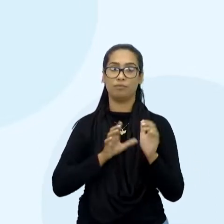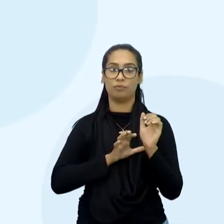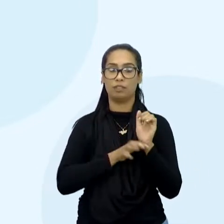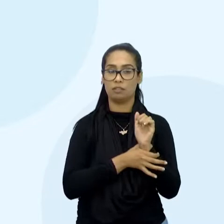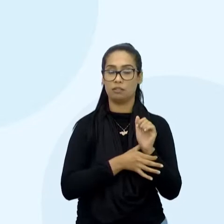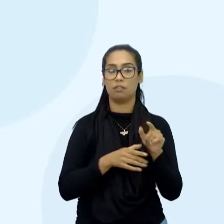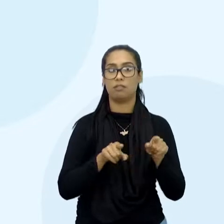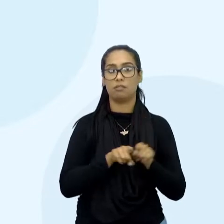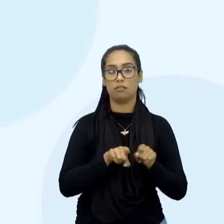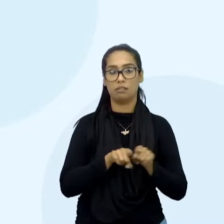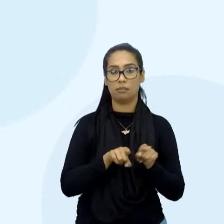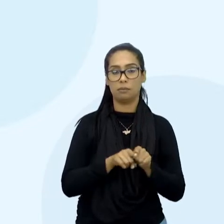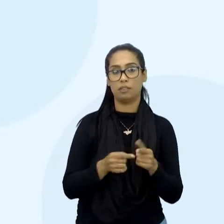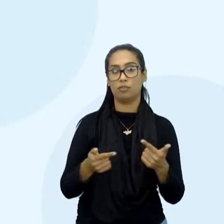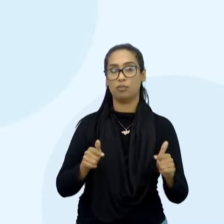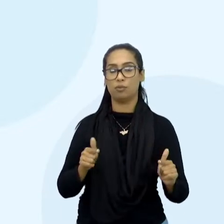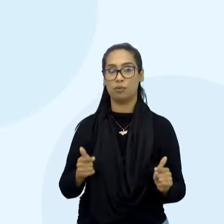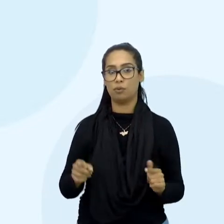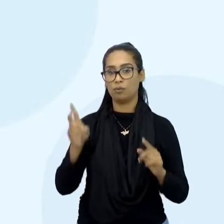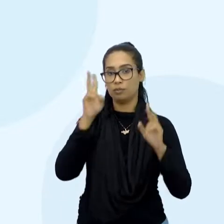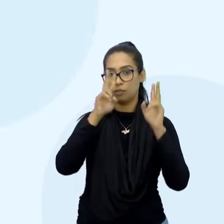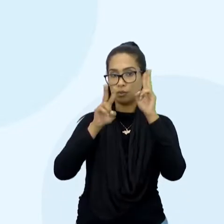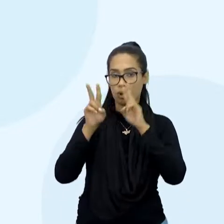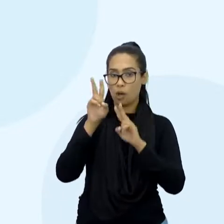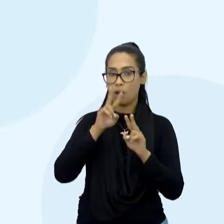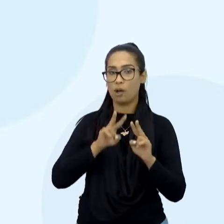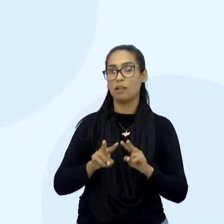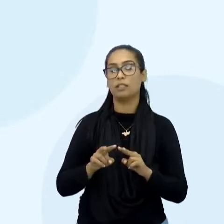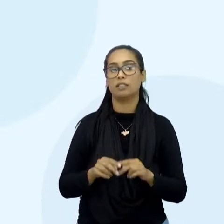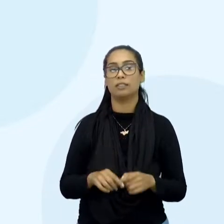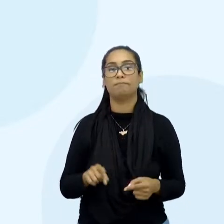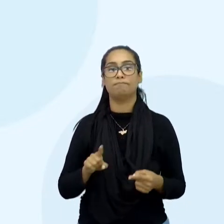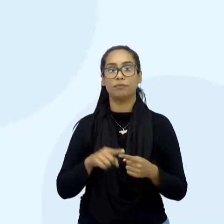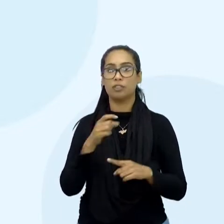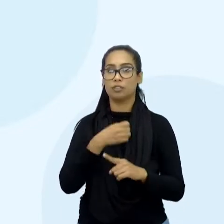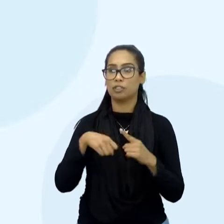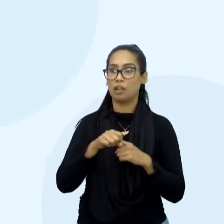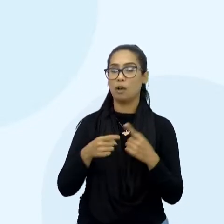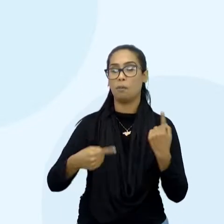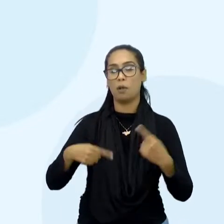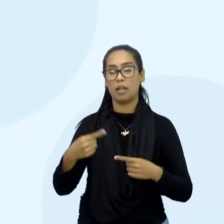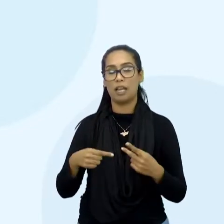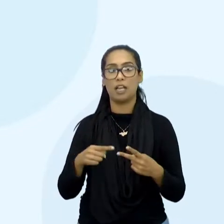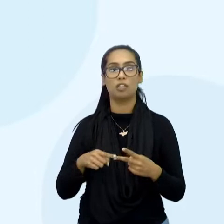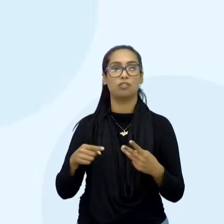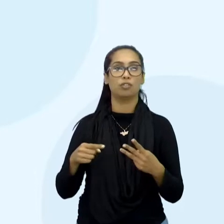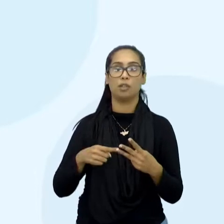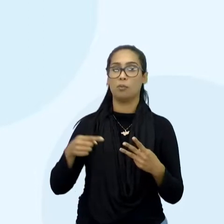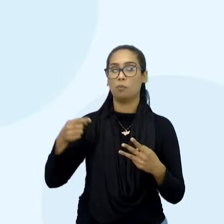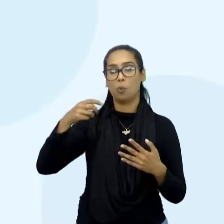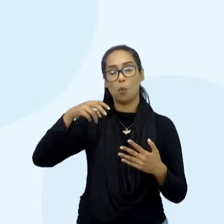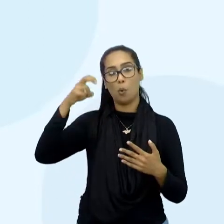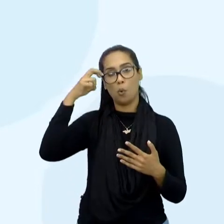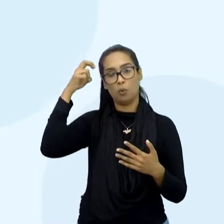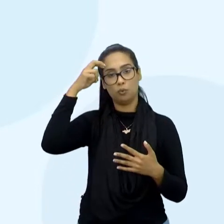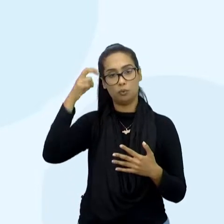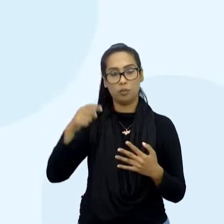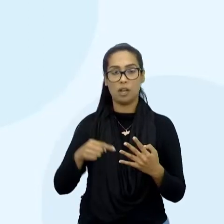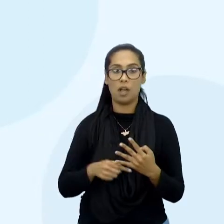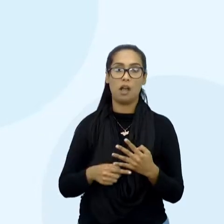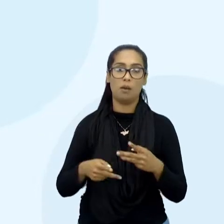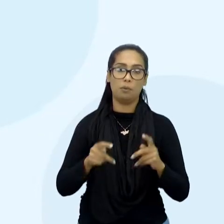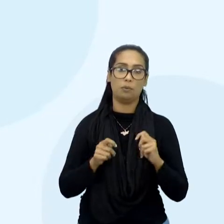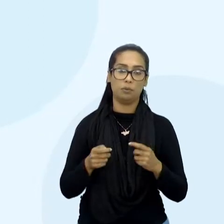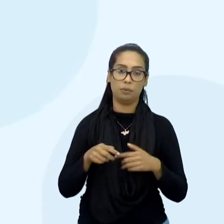temas e processos de natureza histórica, social, econômica, filosófica, política e cultural, seja em âmbito